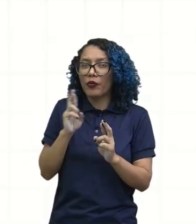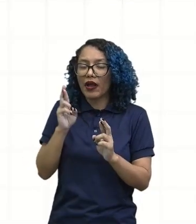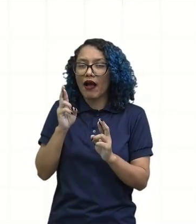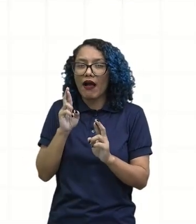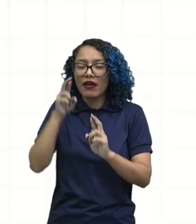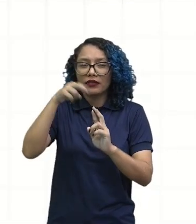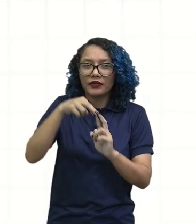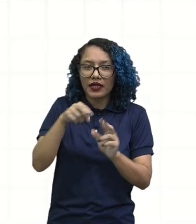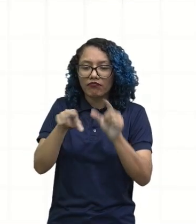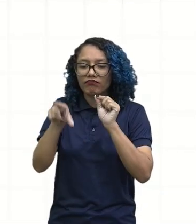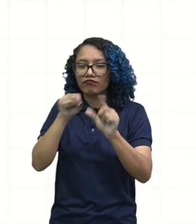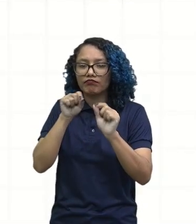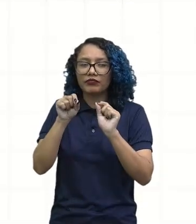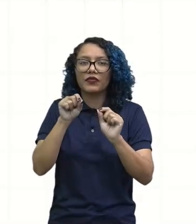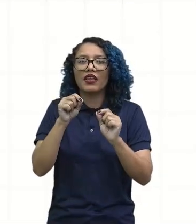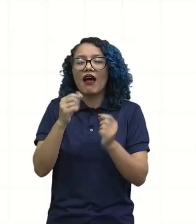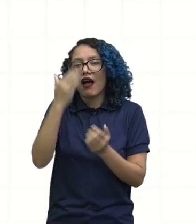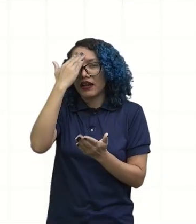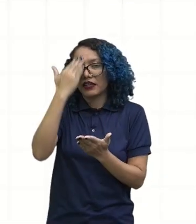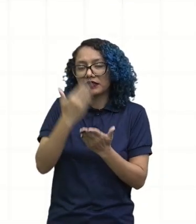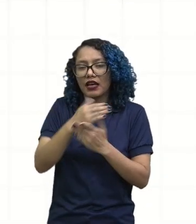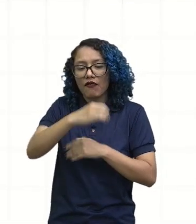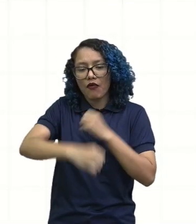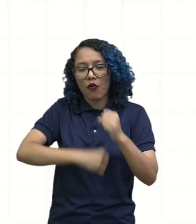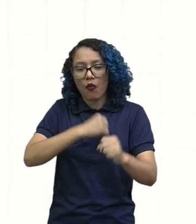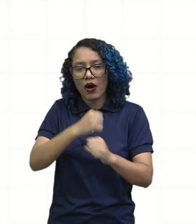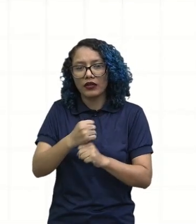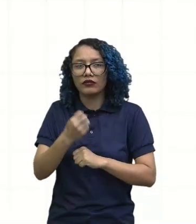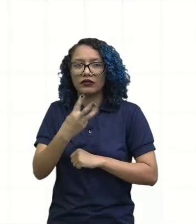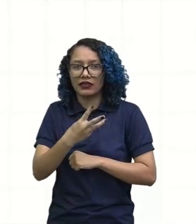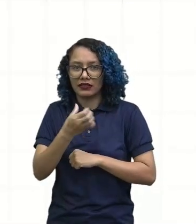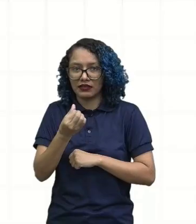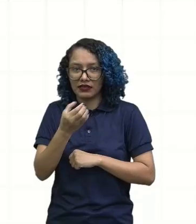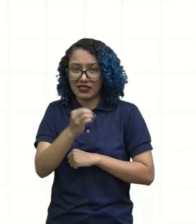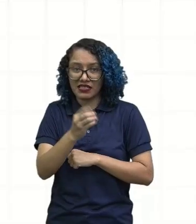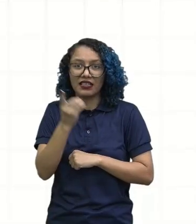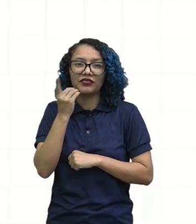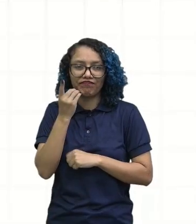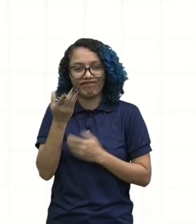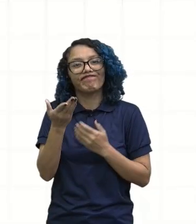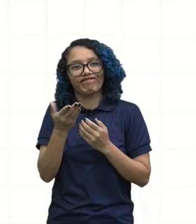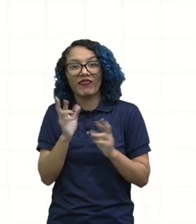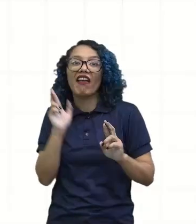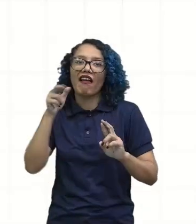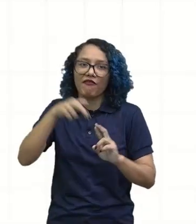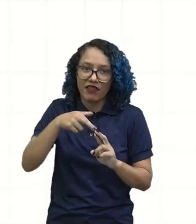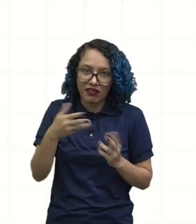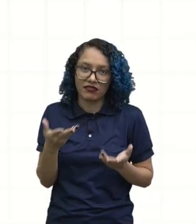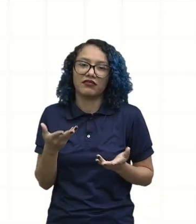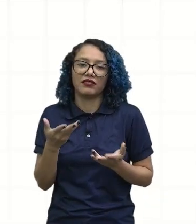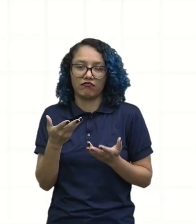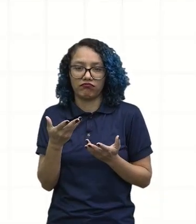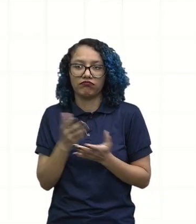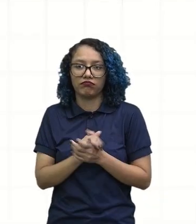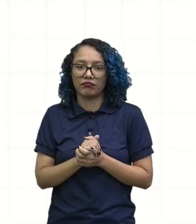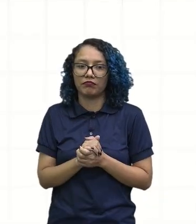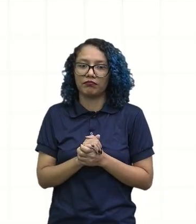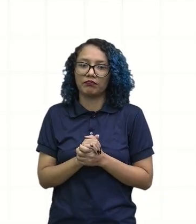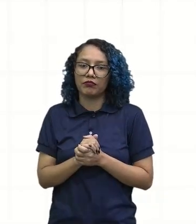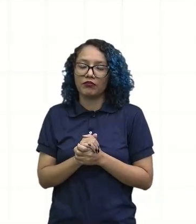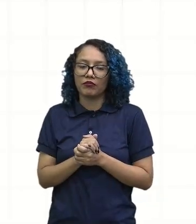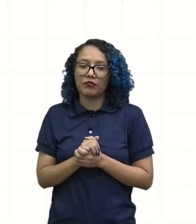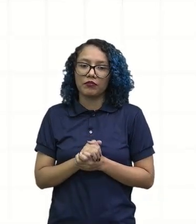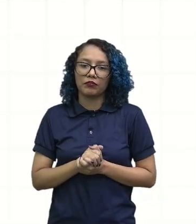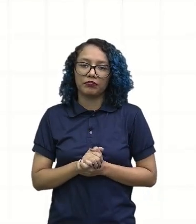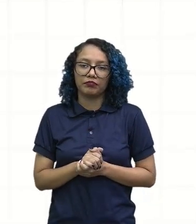homens acreditavam que o ano possuía 360 dias. Bom, eles acreditavam em